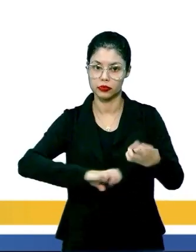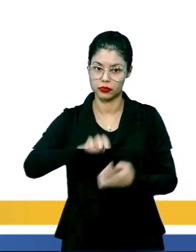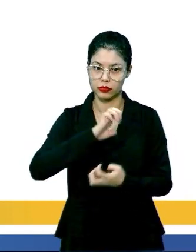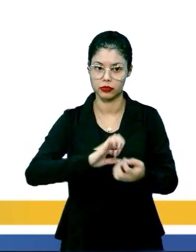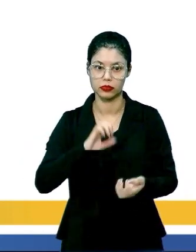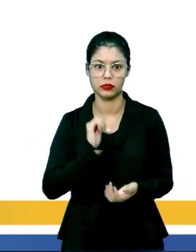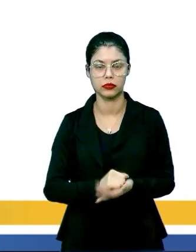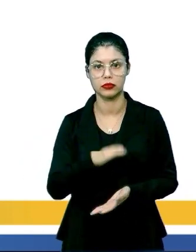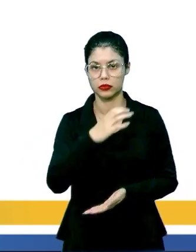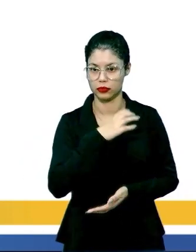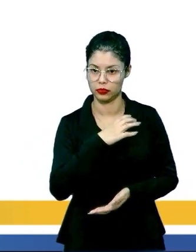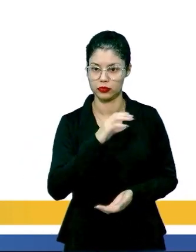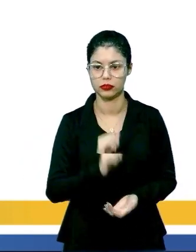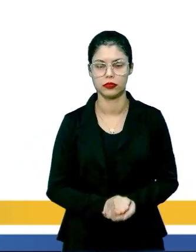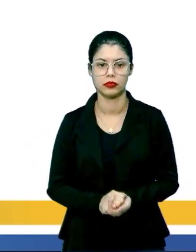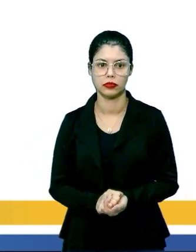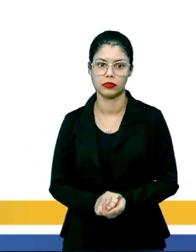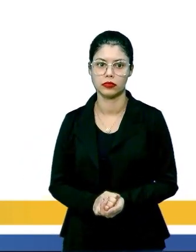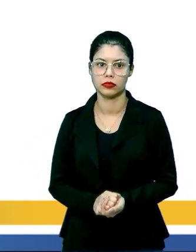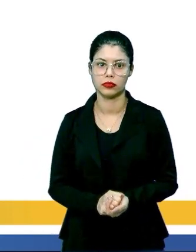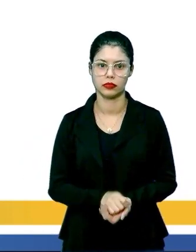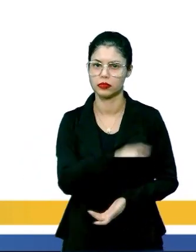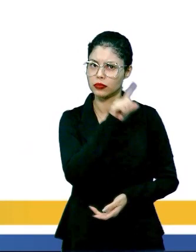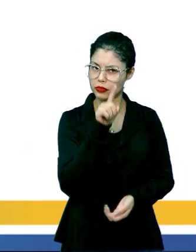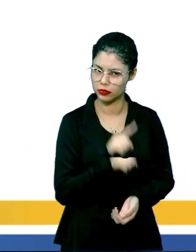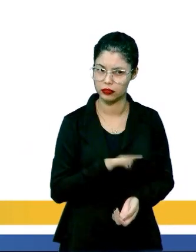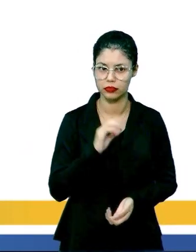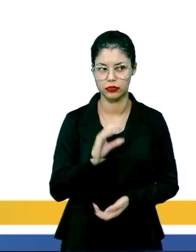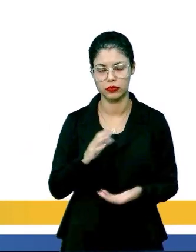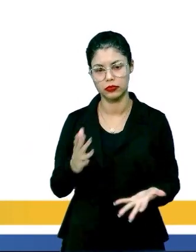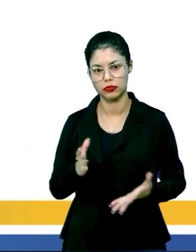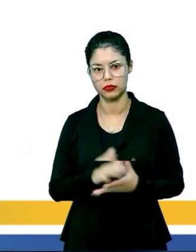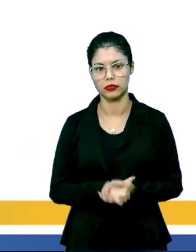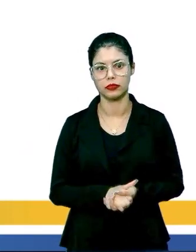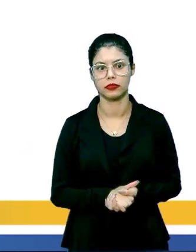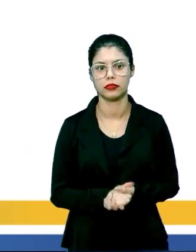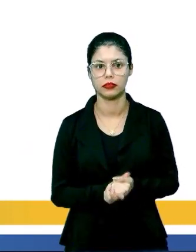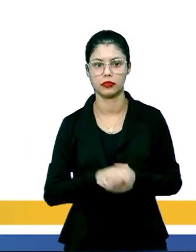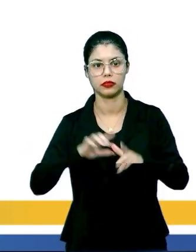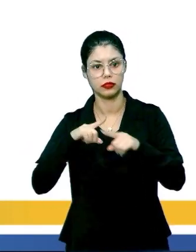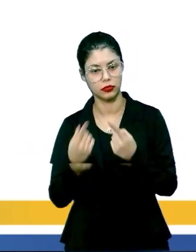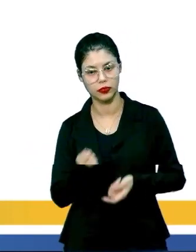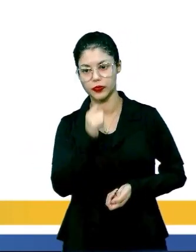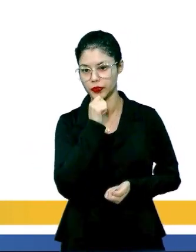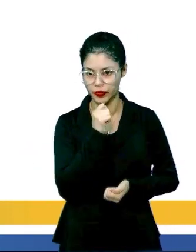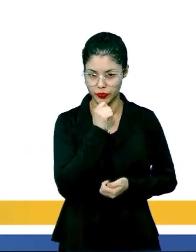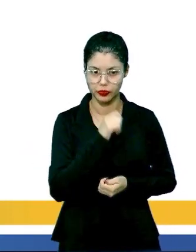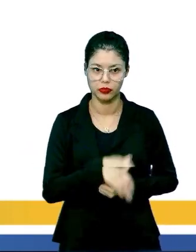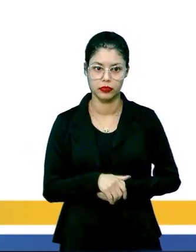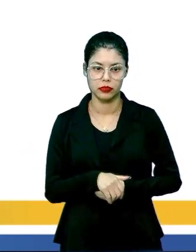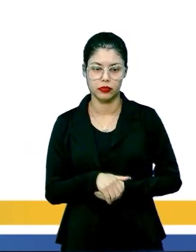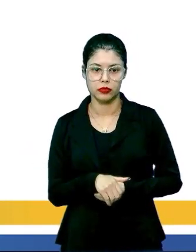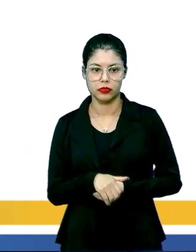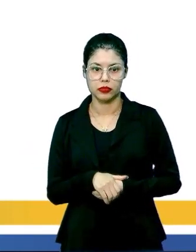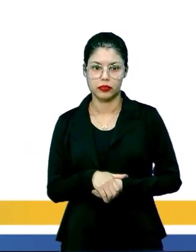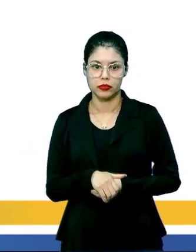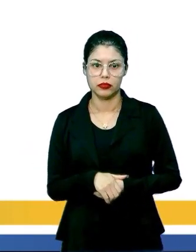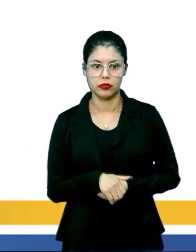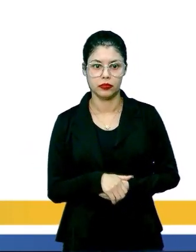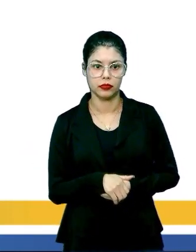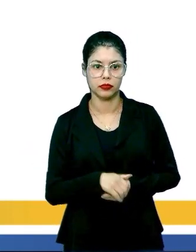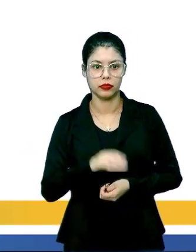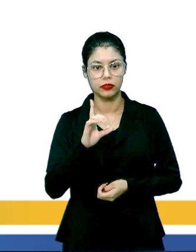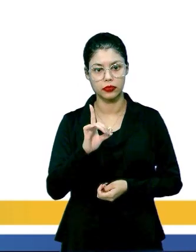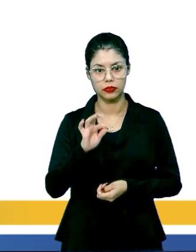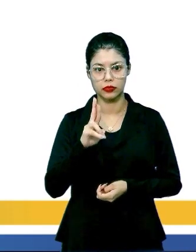as revoltas urbanas, eu colocaria um ponto de interrogação na C, mas ainda temos muito que analisar.